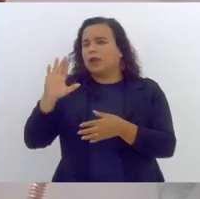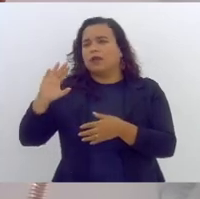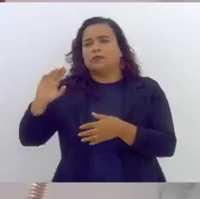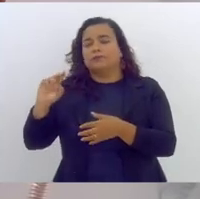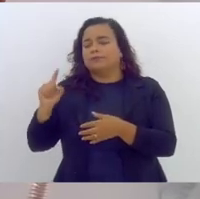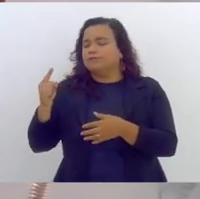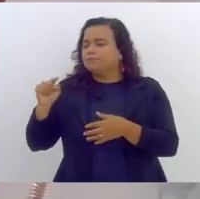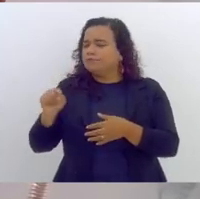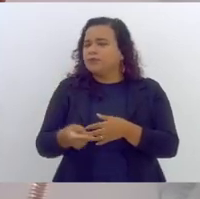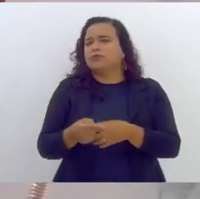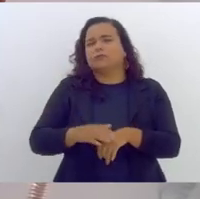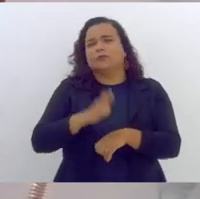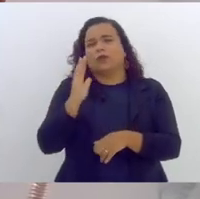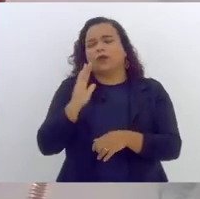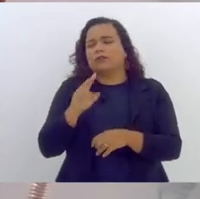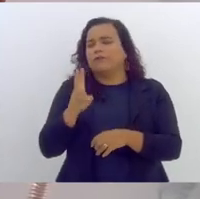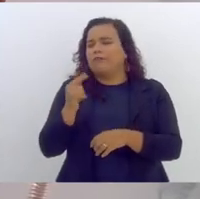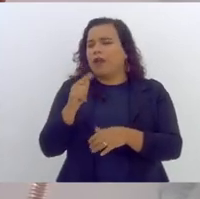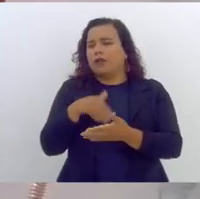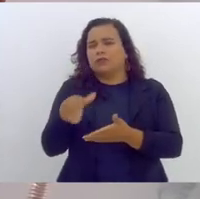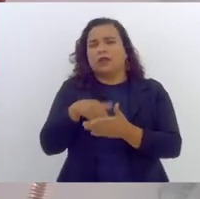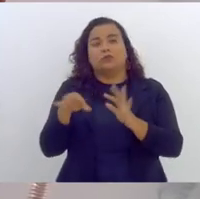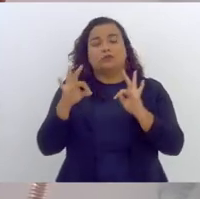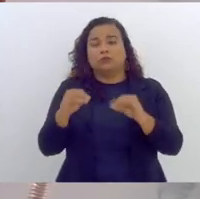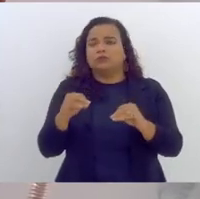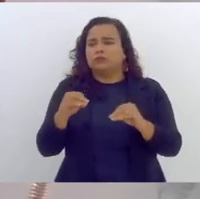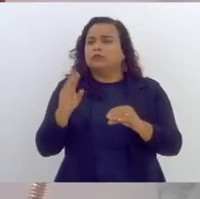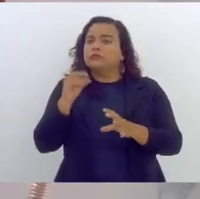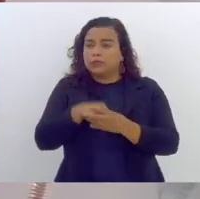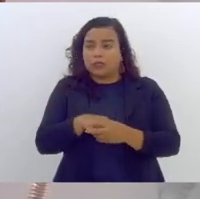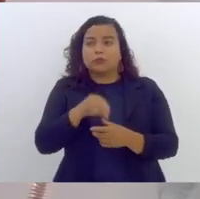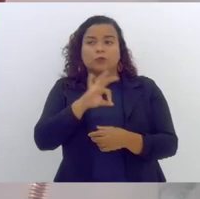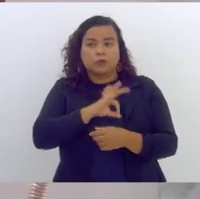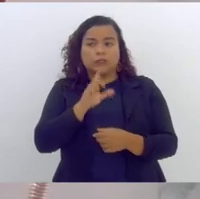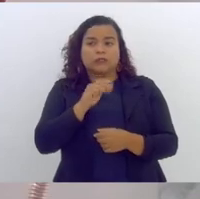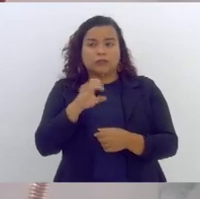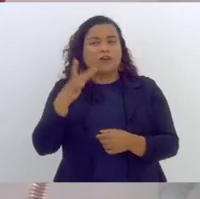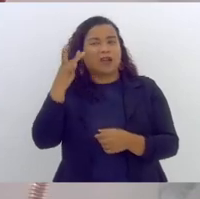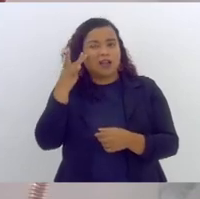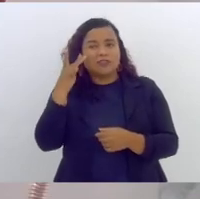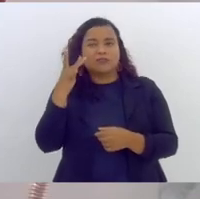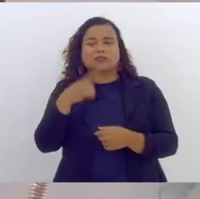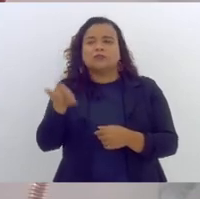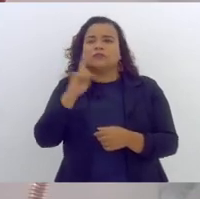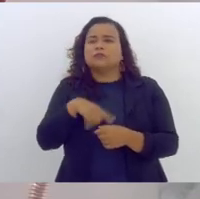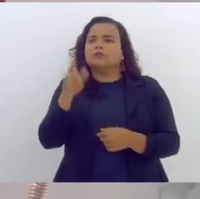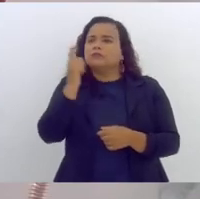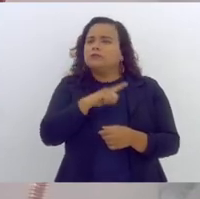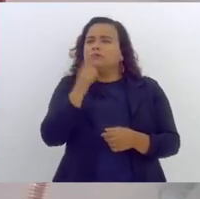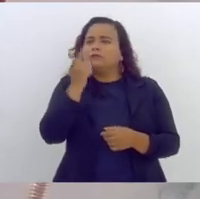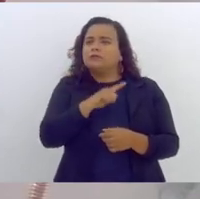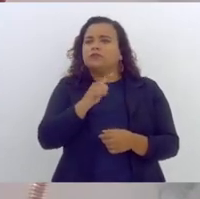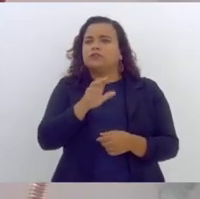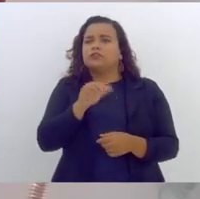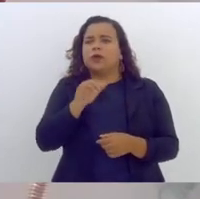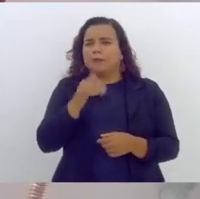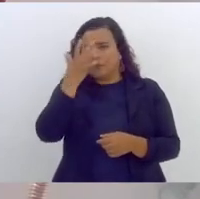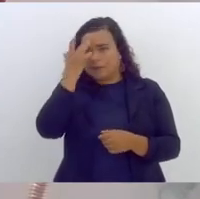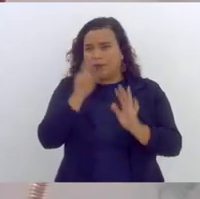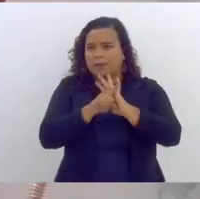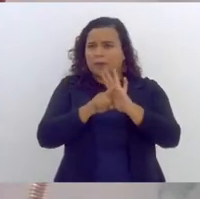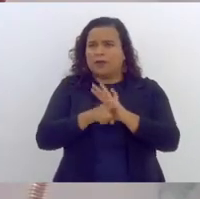todas as secretarias na própria Polícia Civil Salvo engano para que pudéssemos chamar os peritos